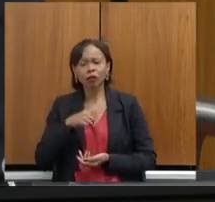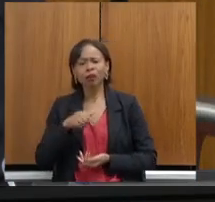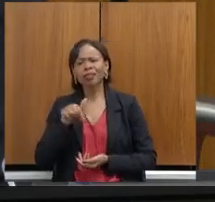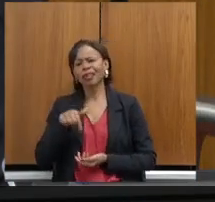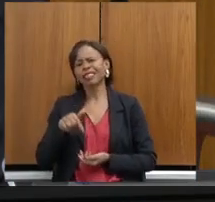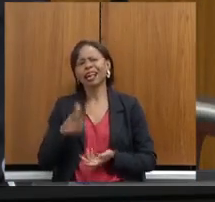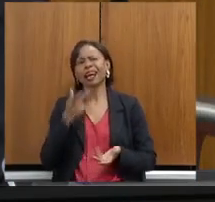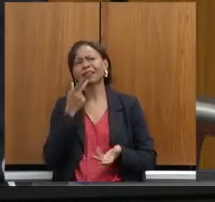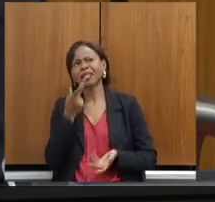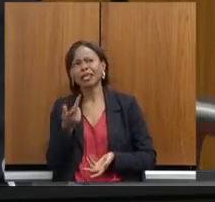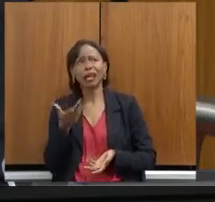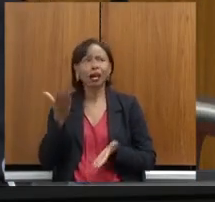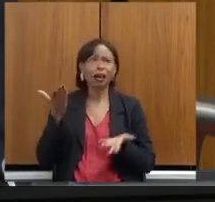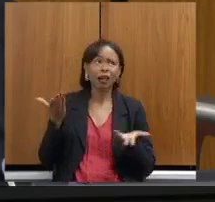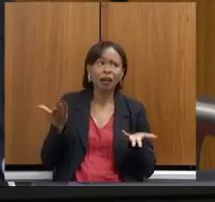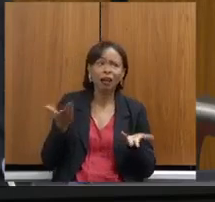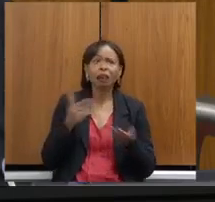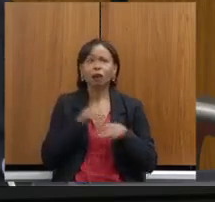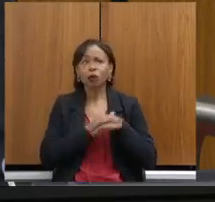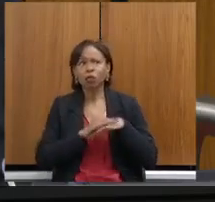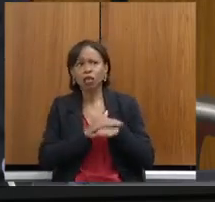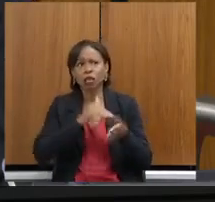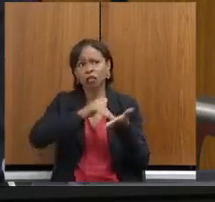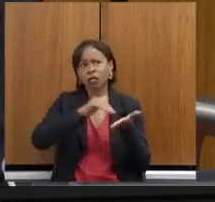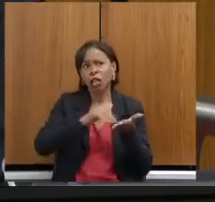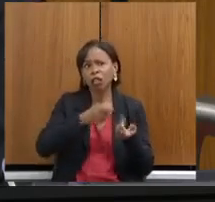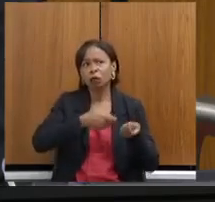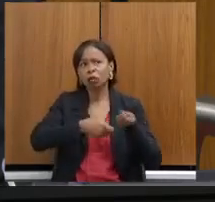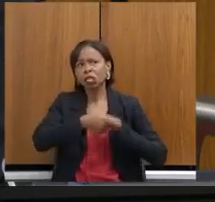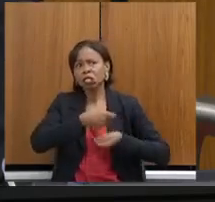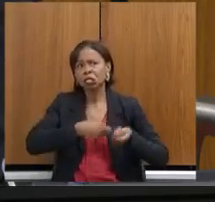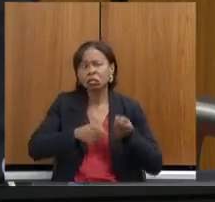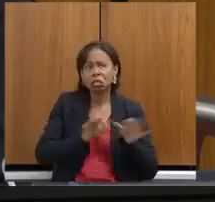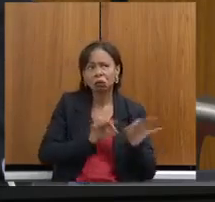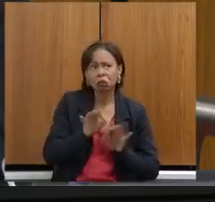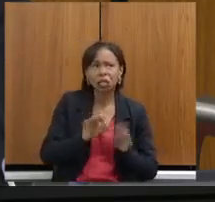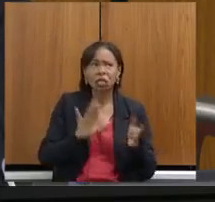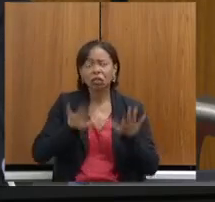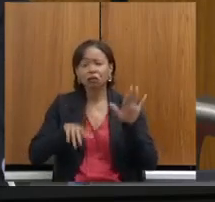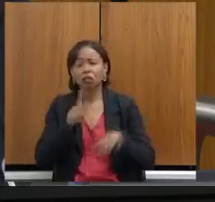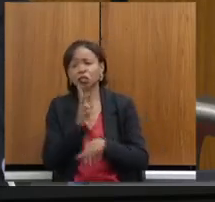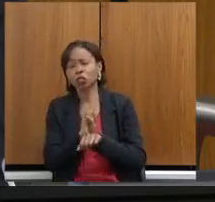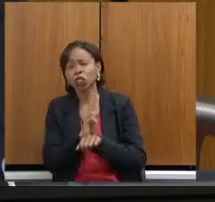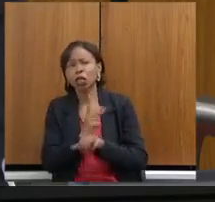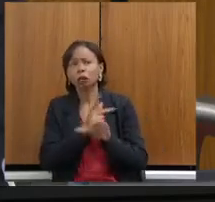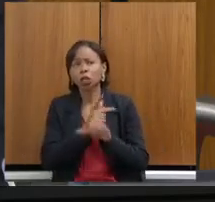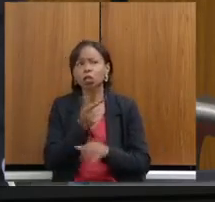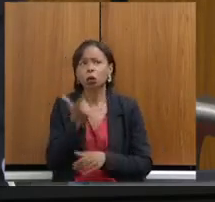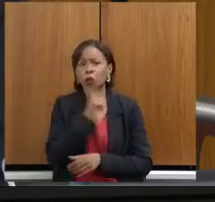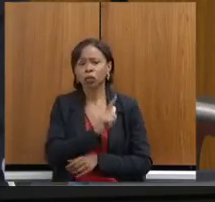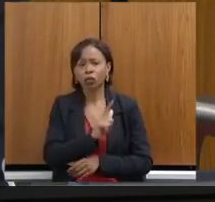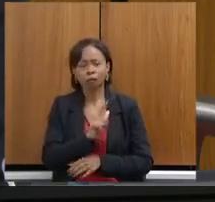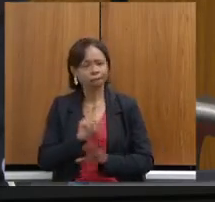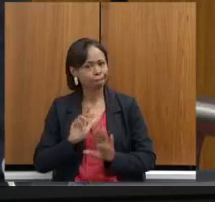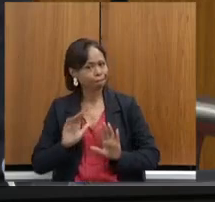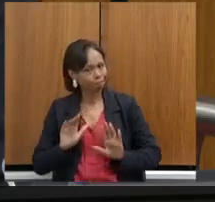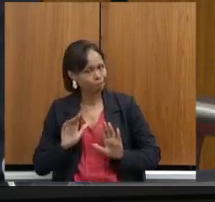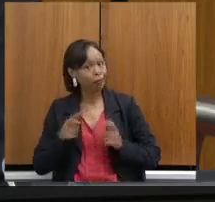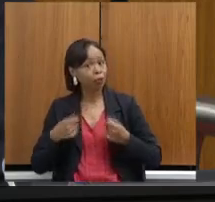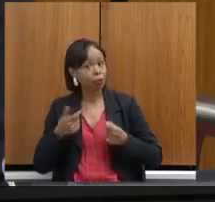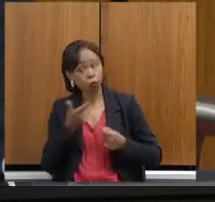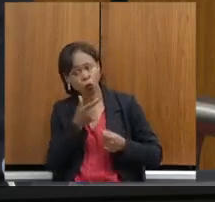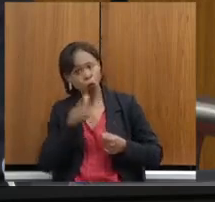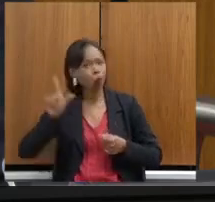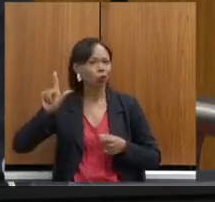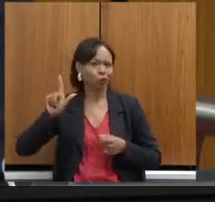a quem sabe vamos falar com a secretária de planejamento quem sabe Doutor Joaquim consegue eu acho que nós temos que ir para